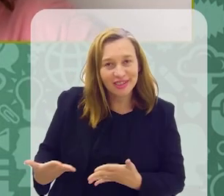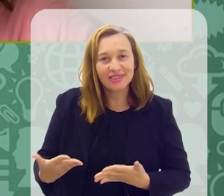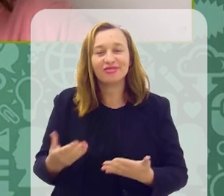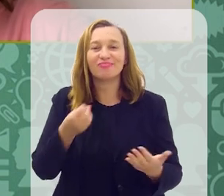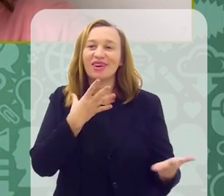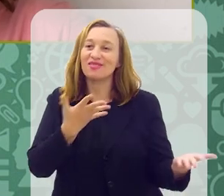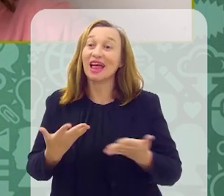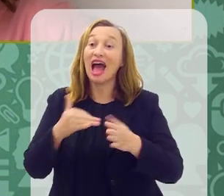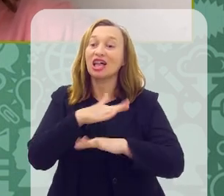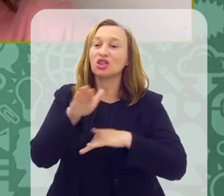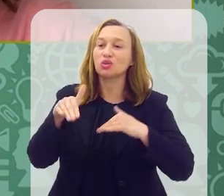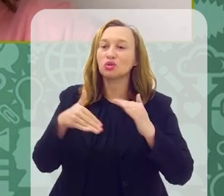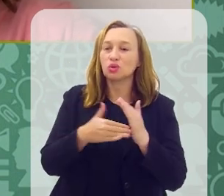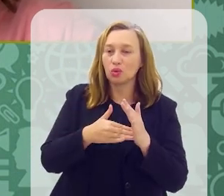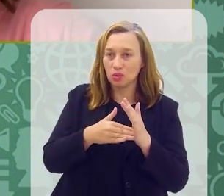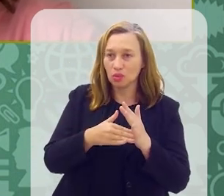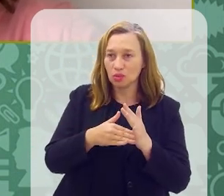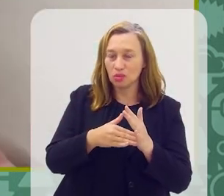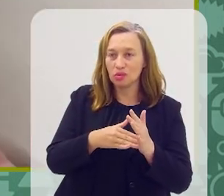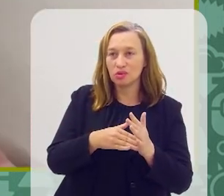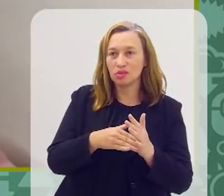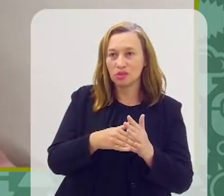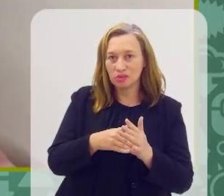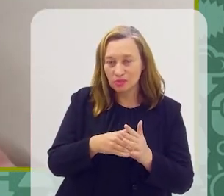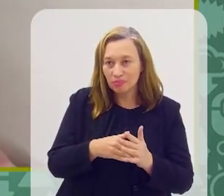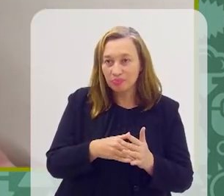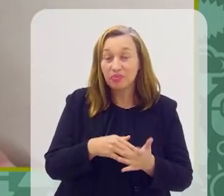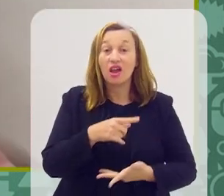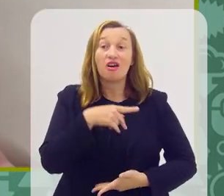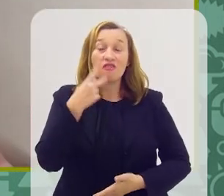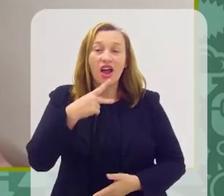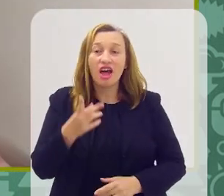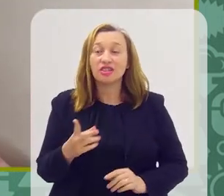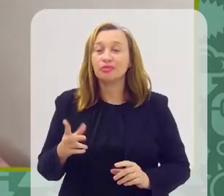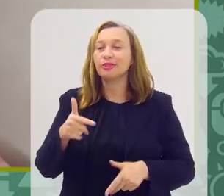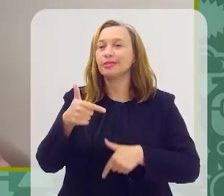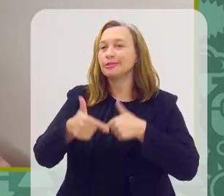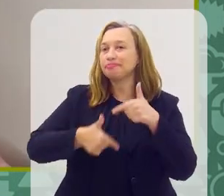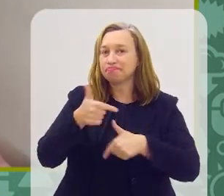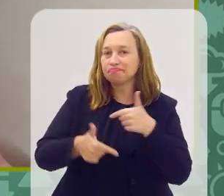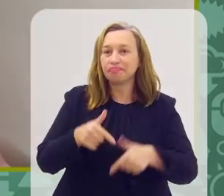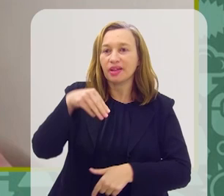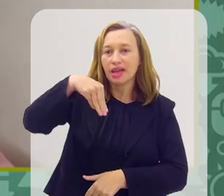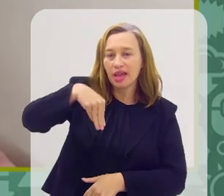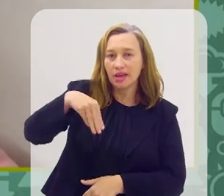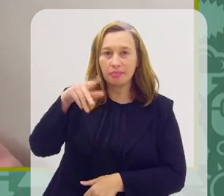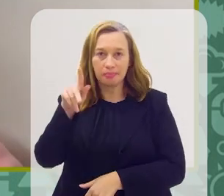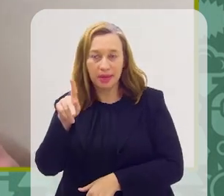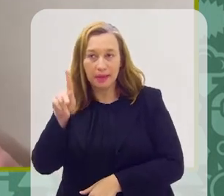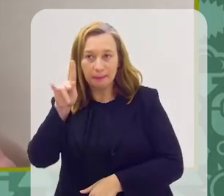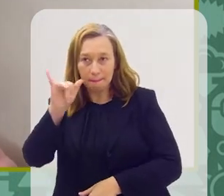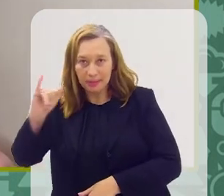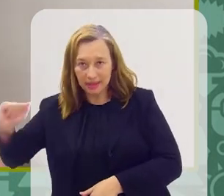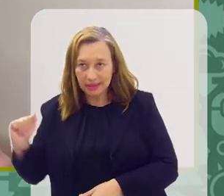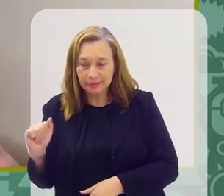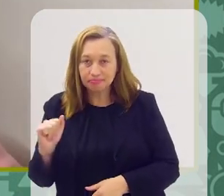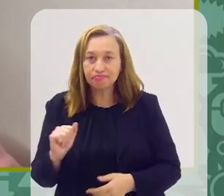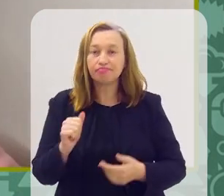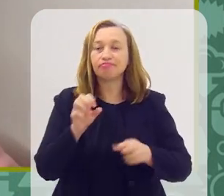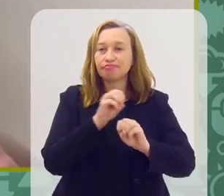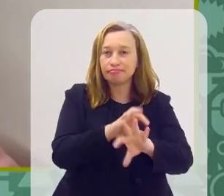Bem-vindo a todos aí. Uma satisfação enorme estar podendo falar sobre esse trabalho, sobre a MPBia, sobre